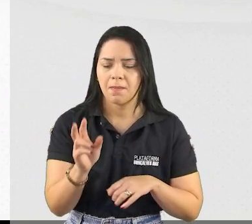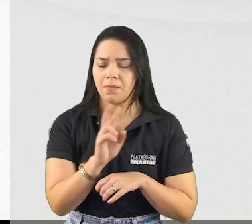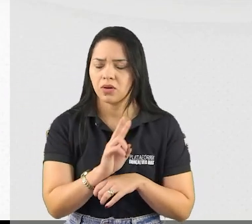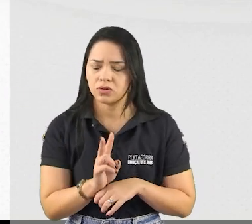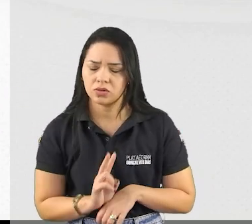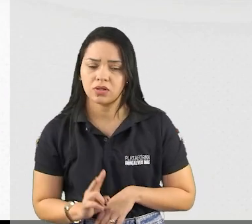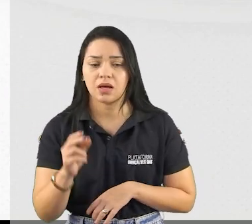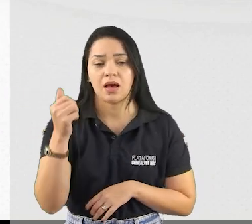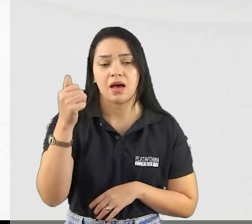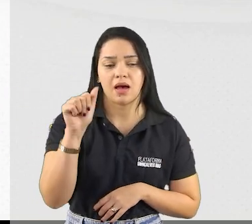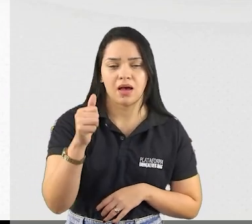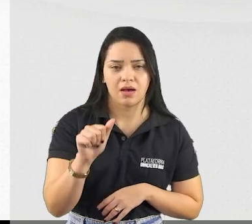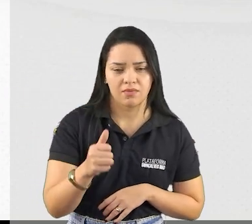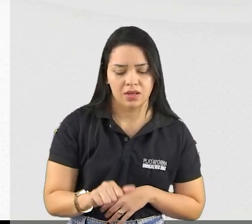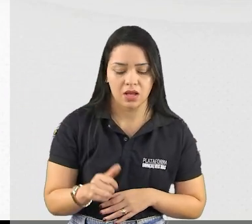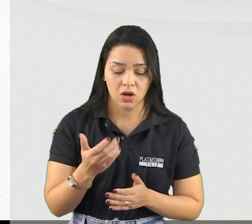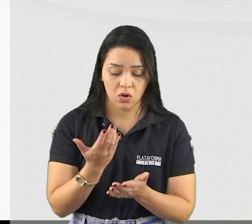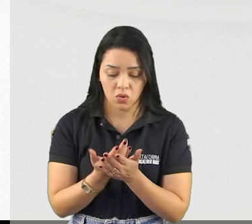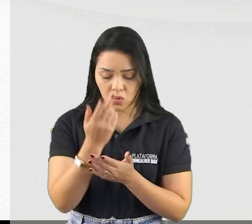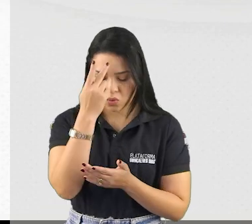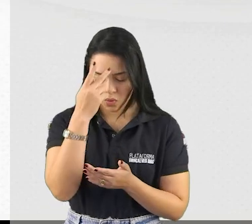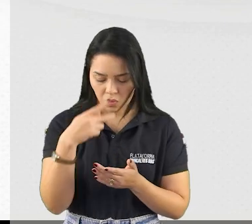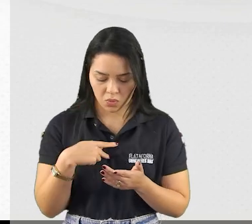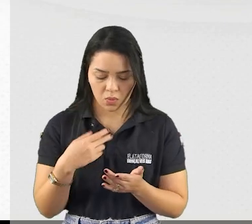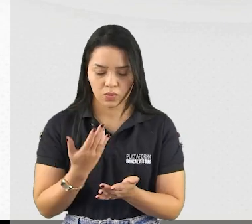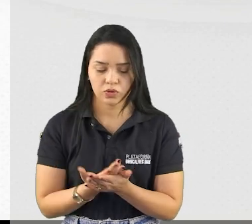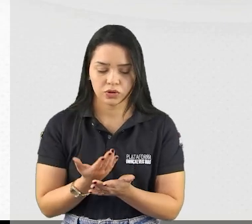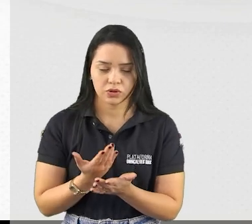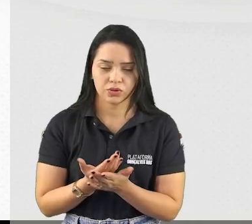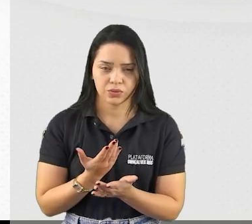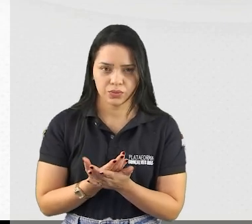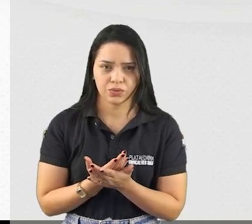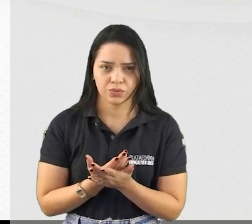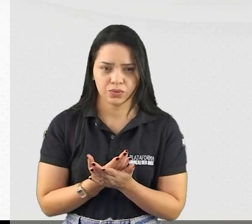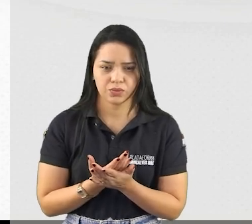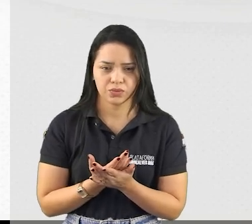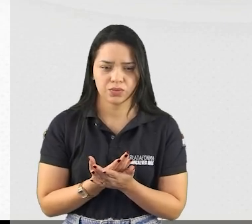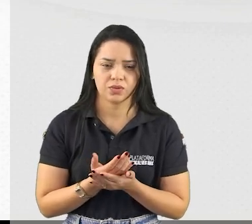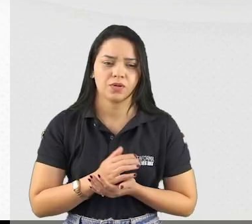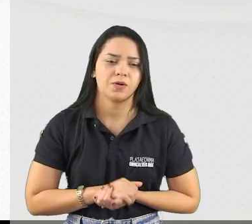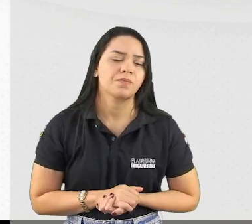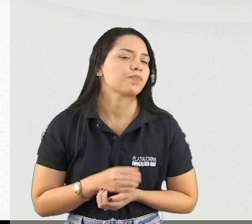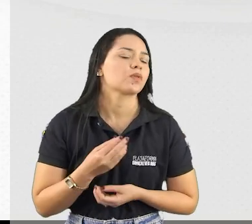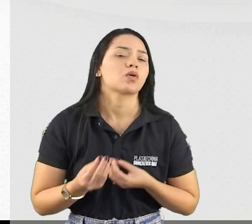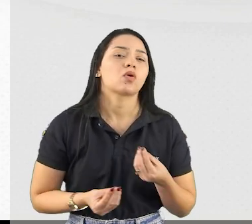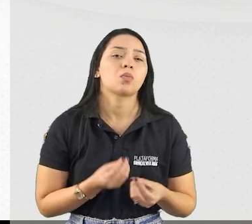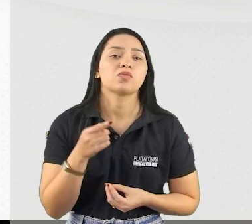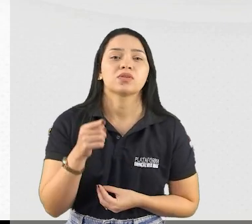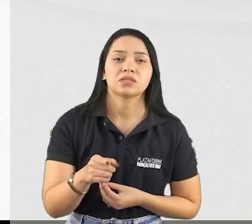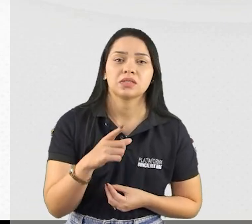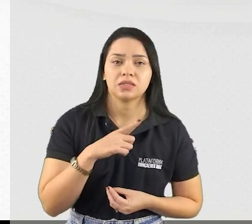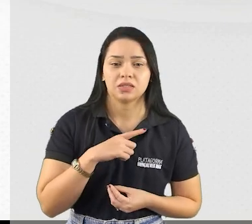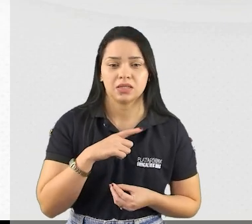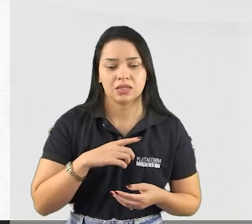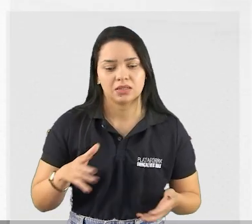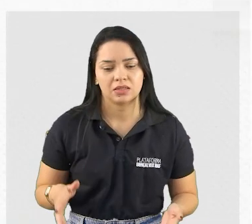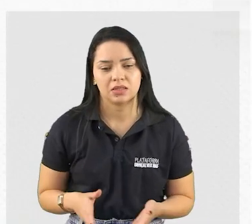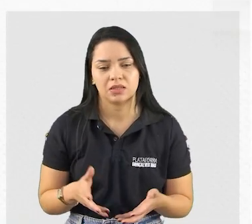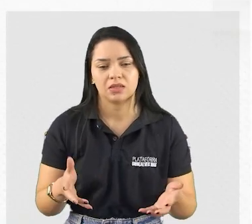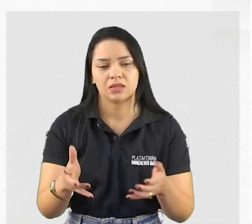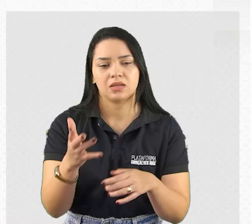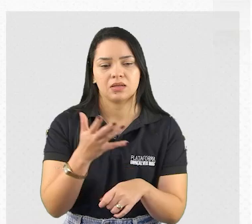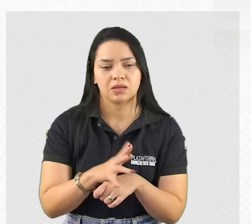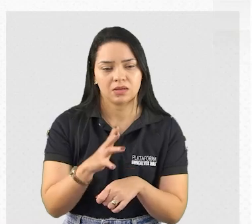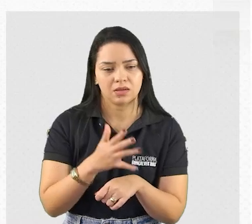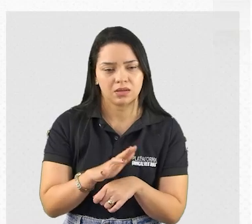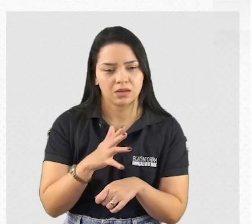planejar, monitorar e avaliar o andamento do seu próprio estudo, né? Como que você tem se engajado em atividades